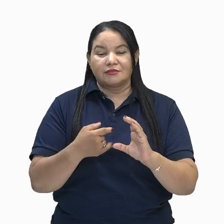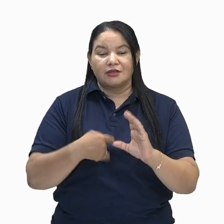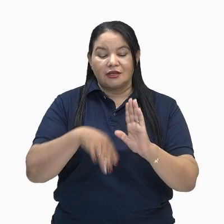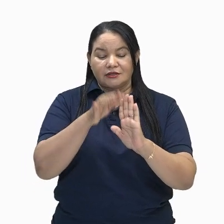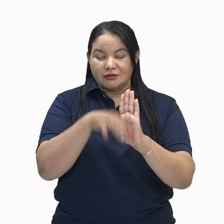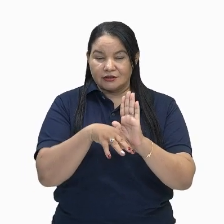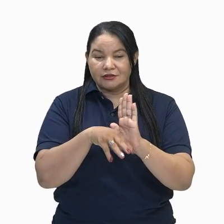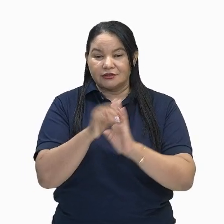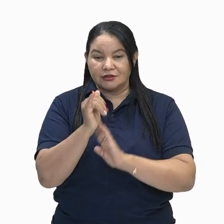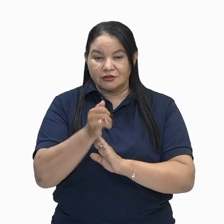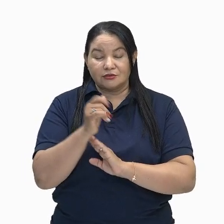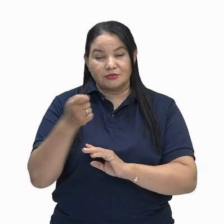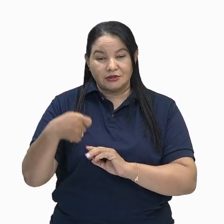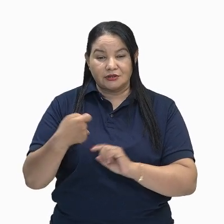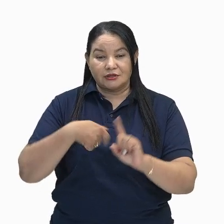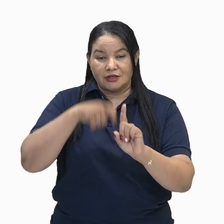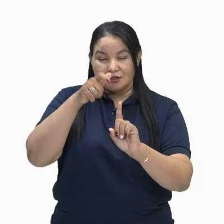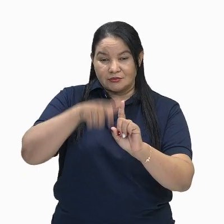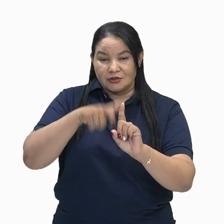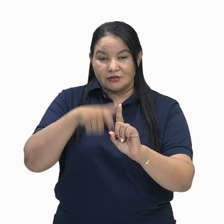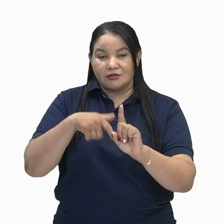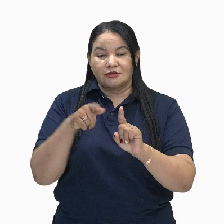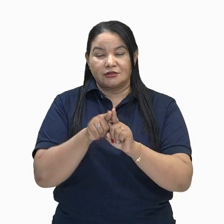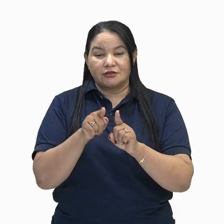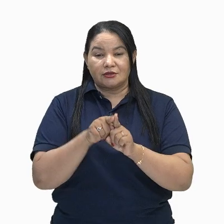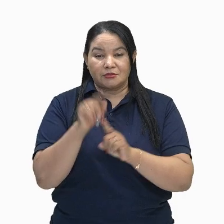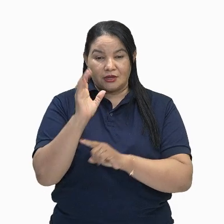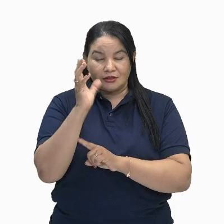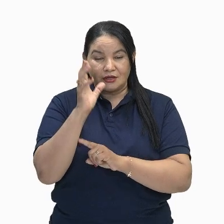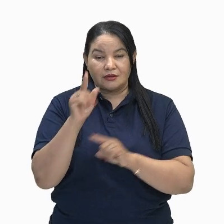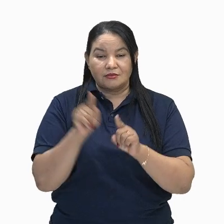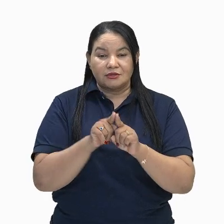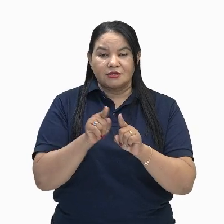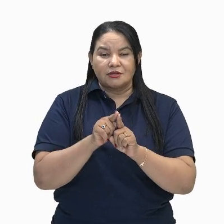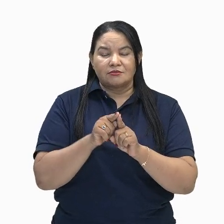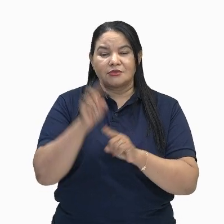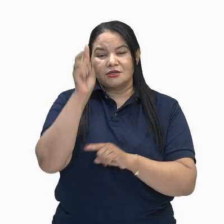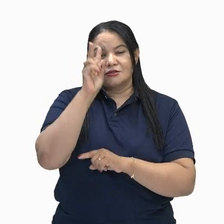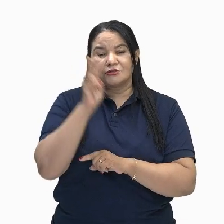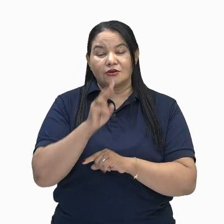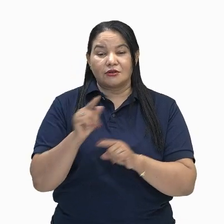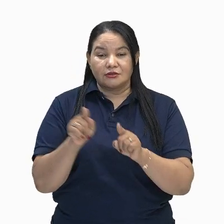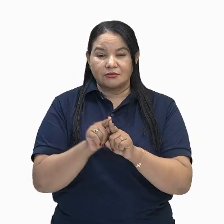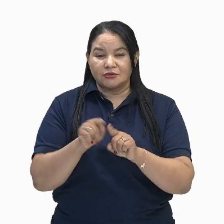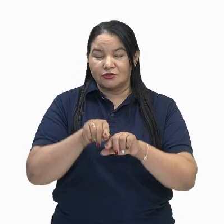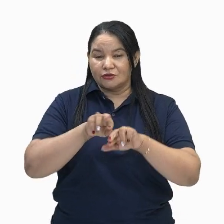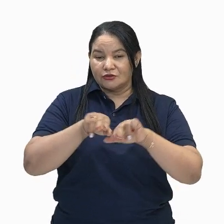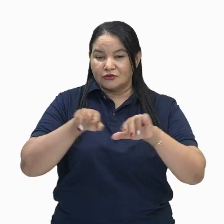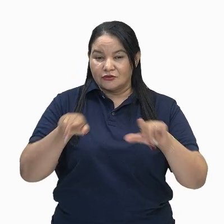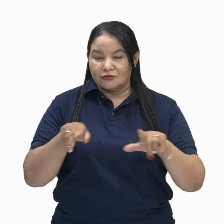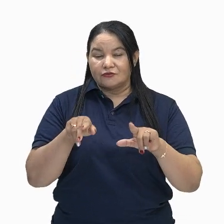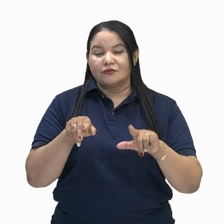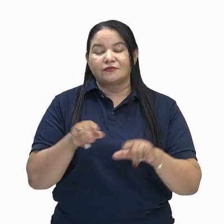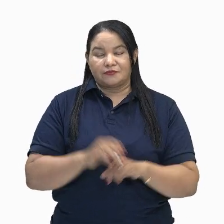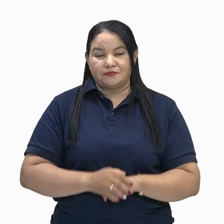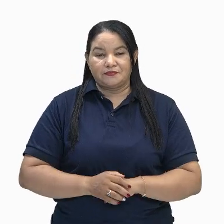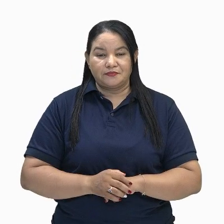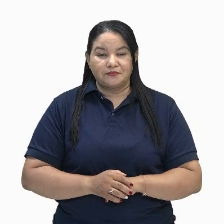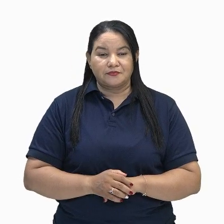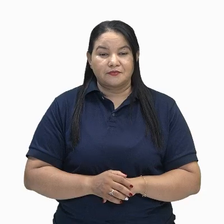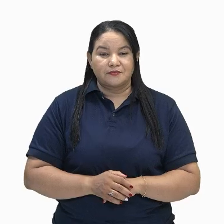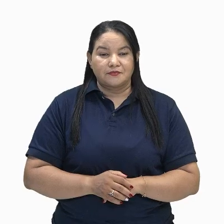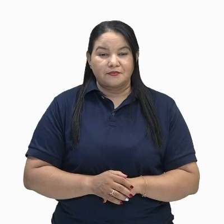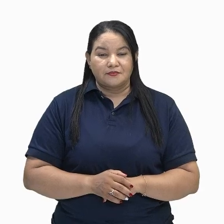ter personagem, vai ter que ter tempo, espaço, lugar, enredo, narrador, não é? Então, essa